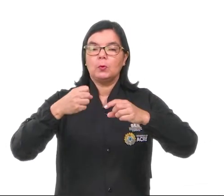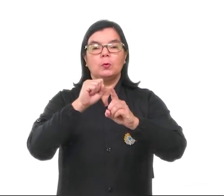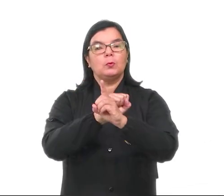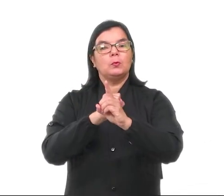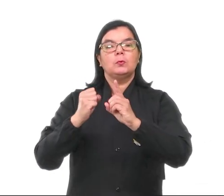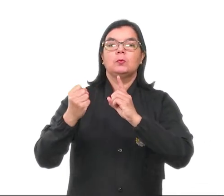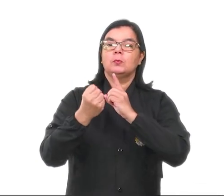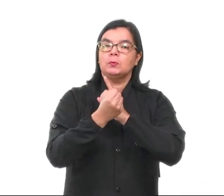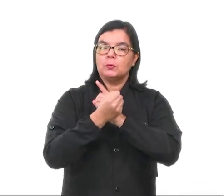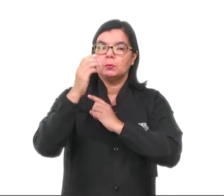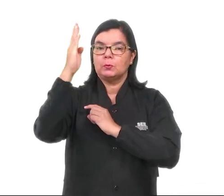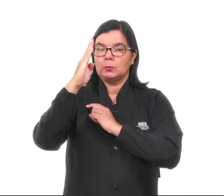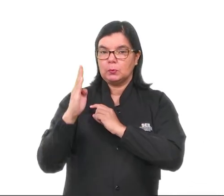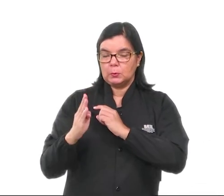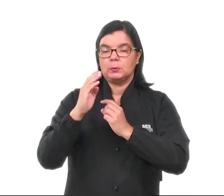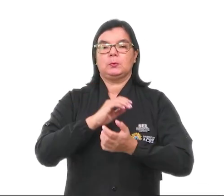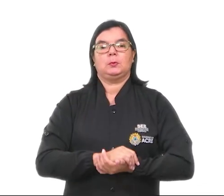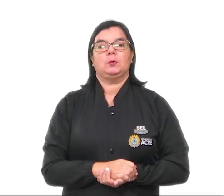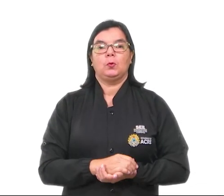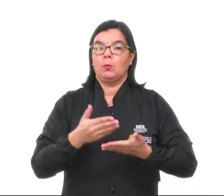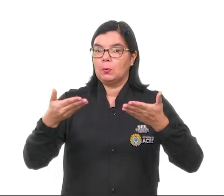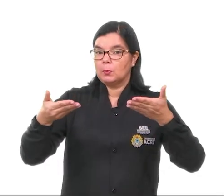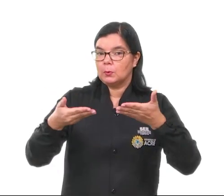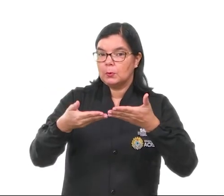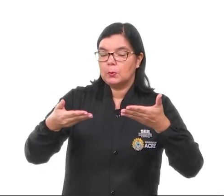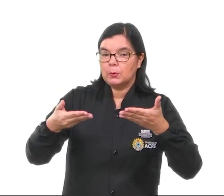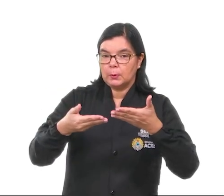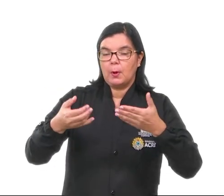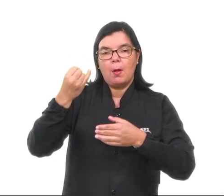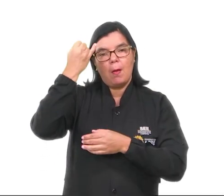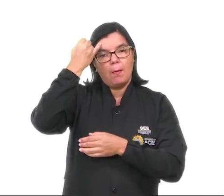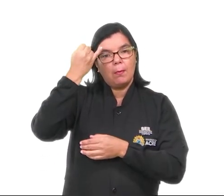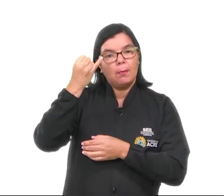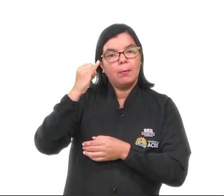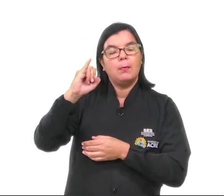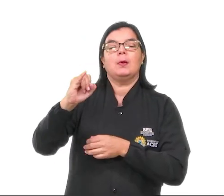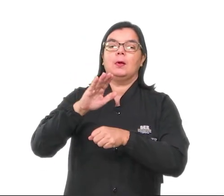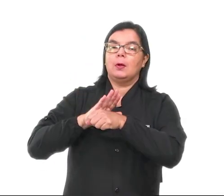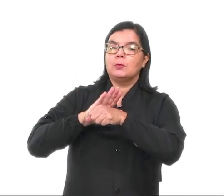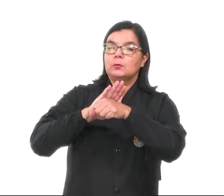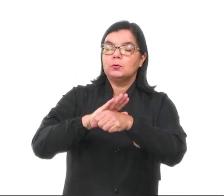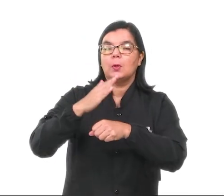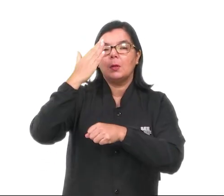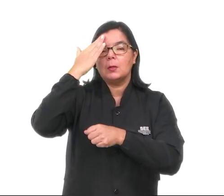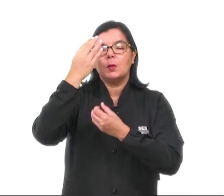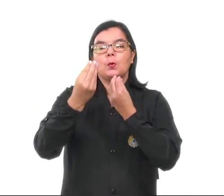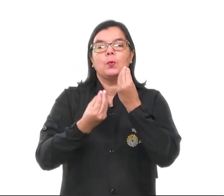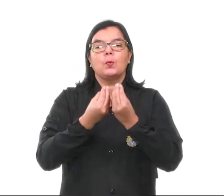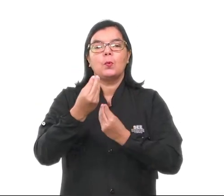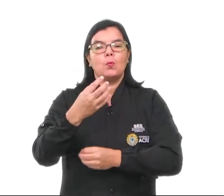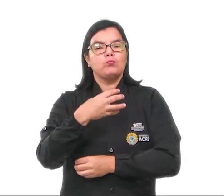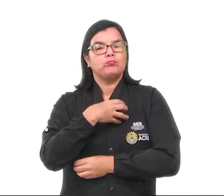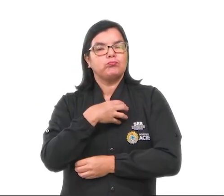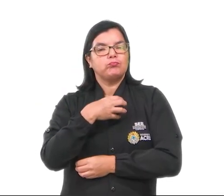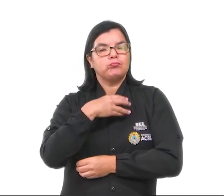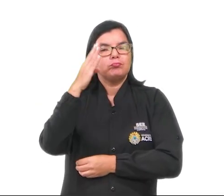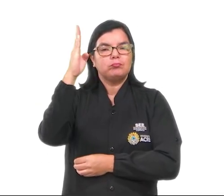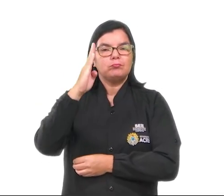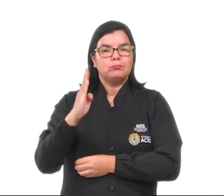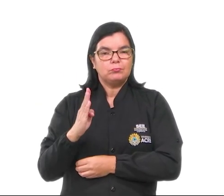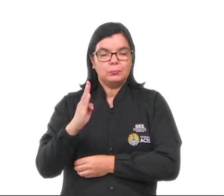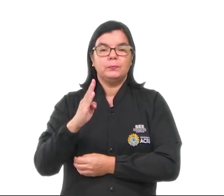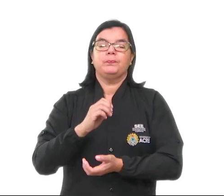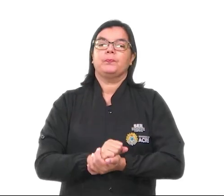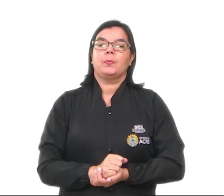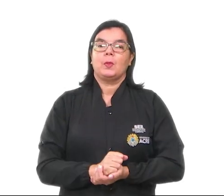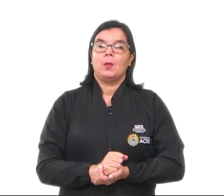social brasileiro. Hoje, a ideia ajuda a entender o jeitinho brasileiro e